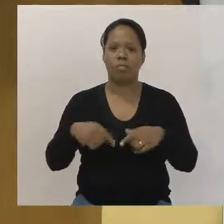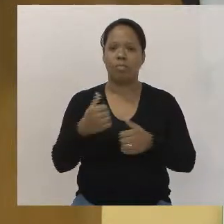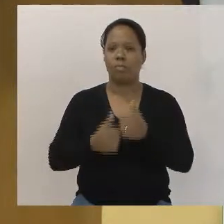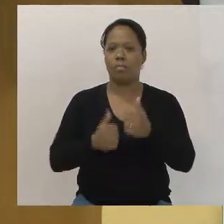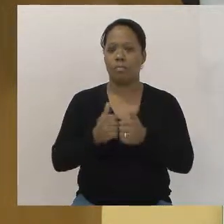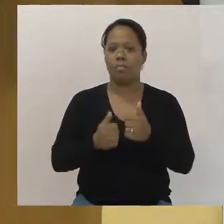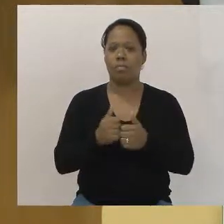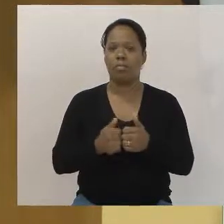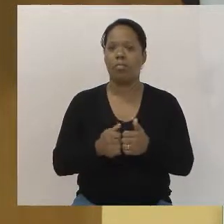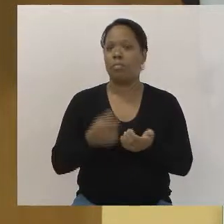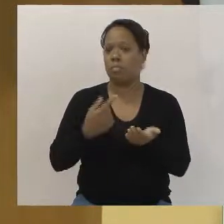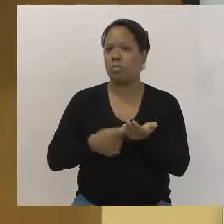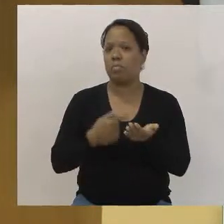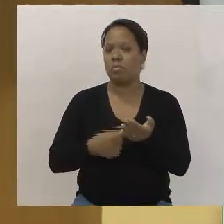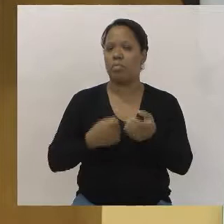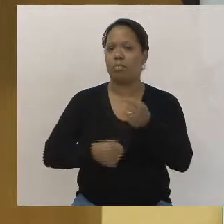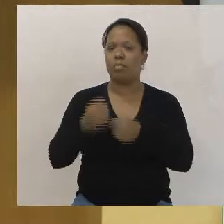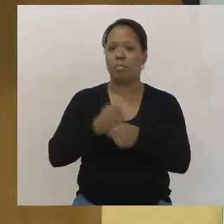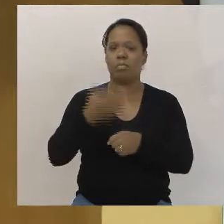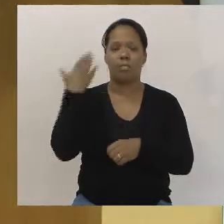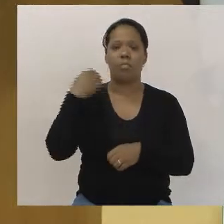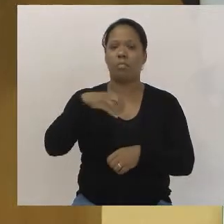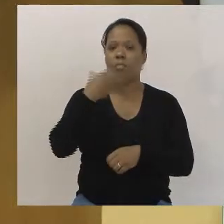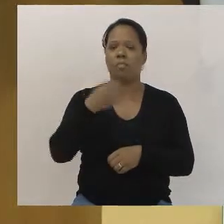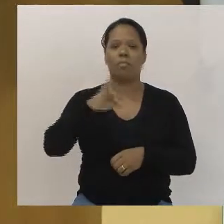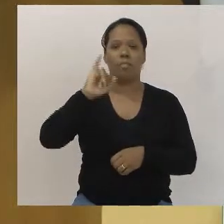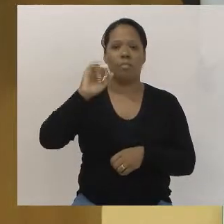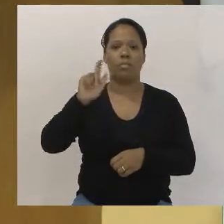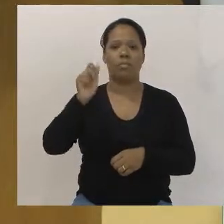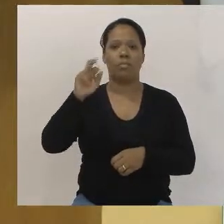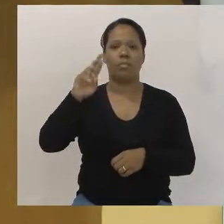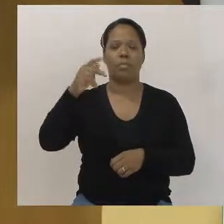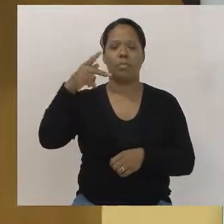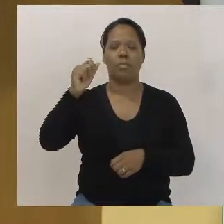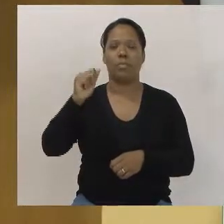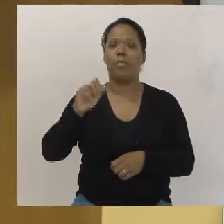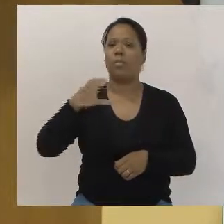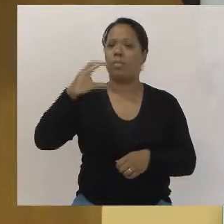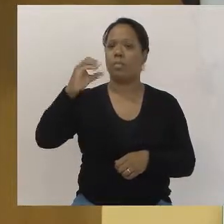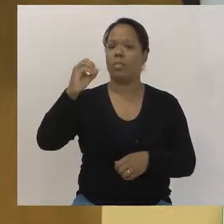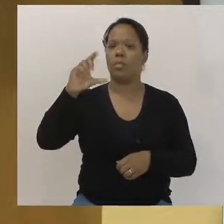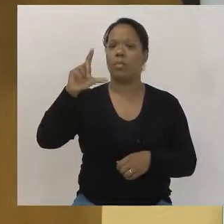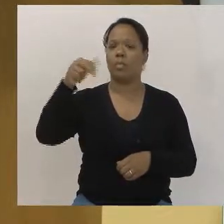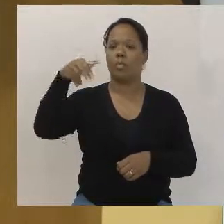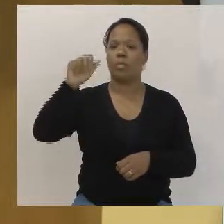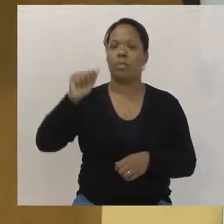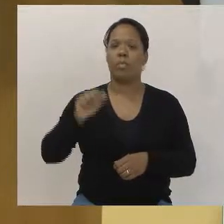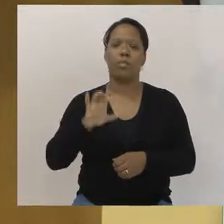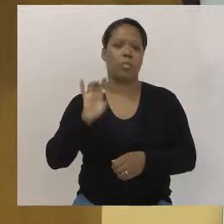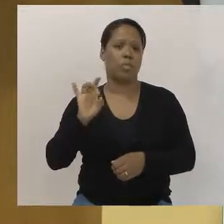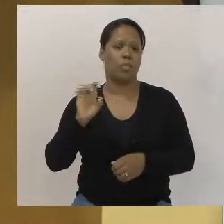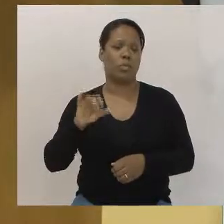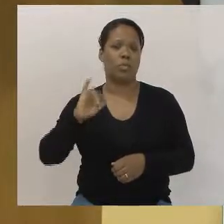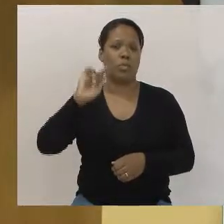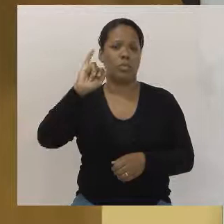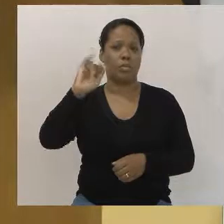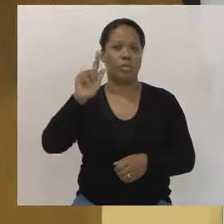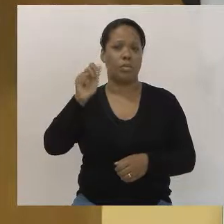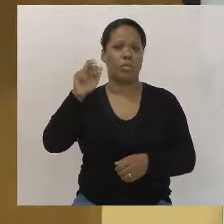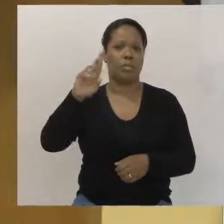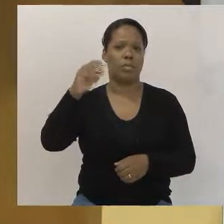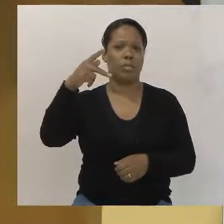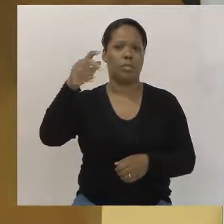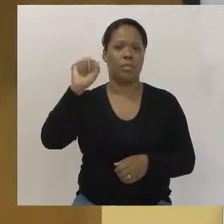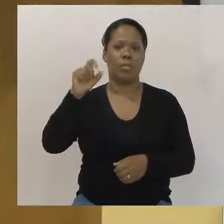legislação passada paraíso e garatéias colônia só vai entregar a pés agora nesse